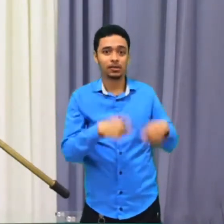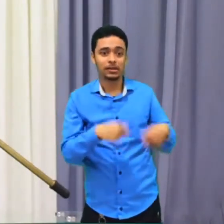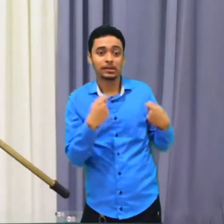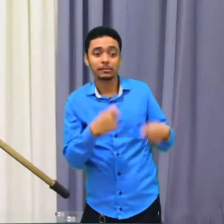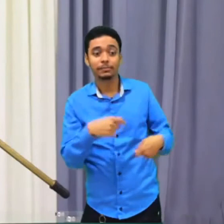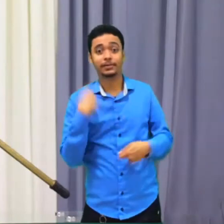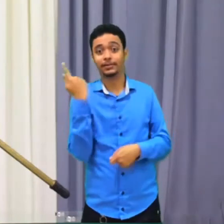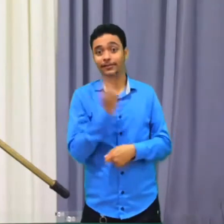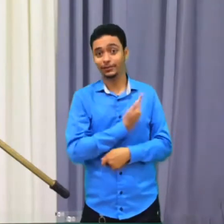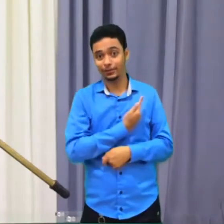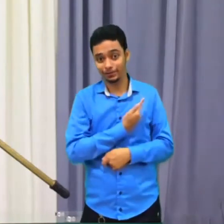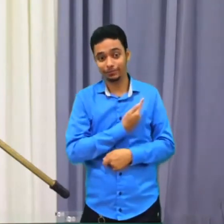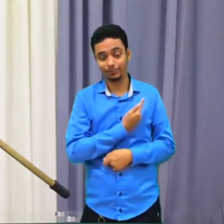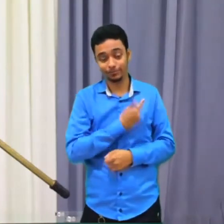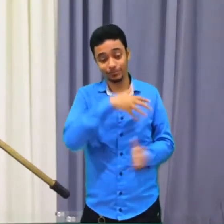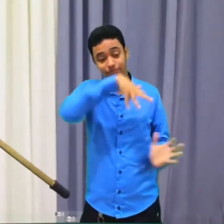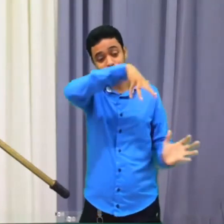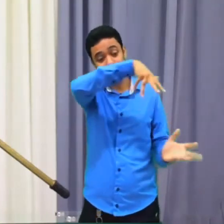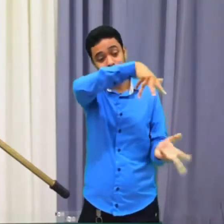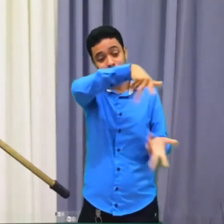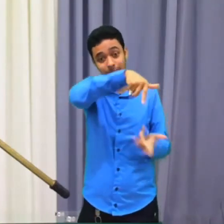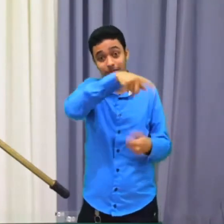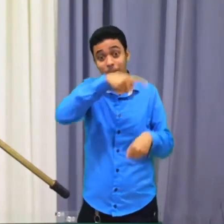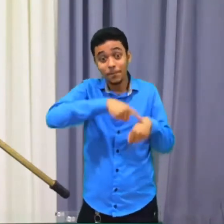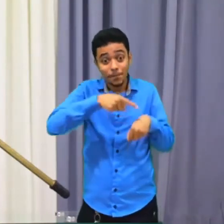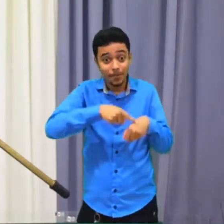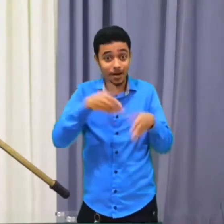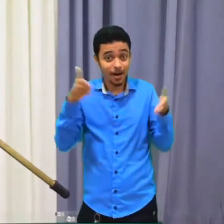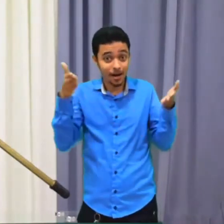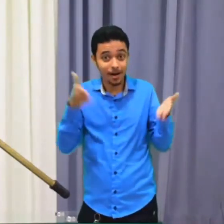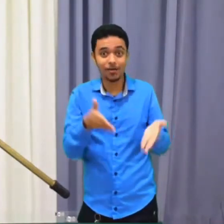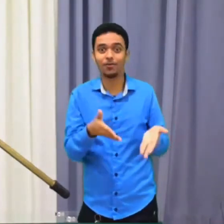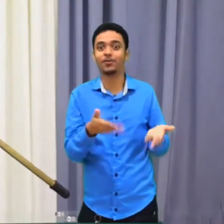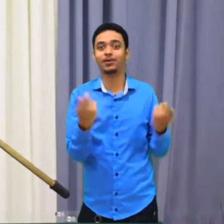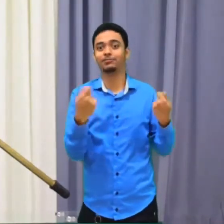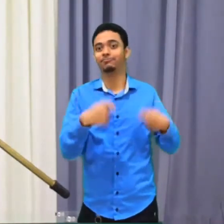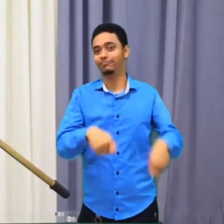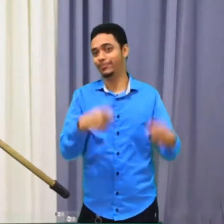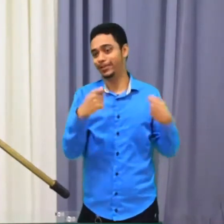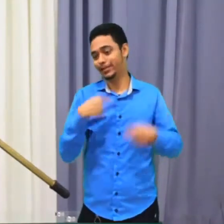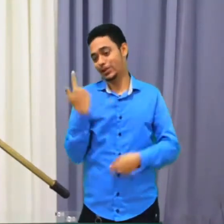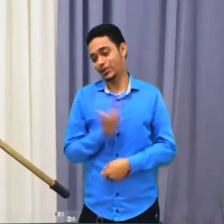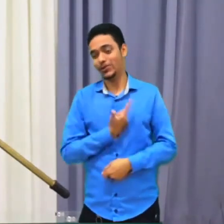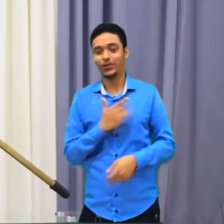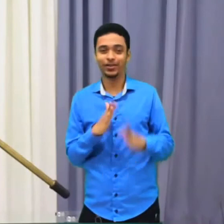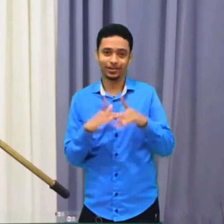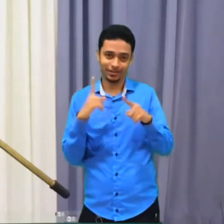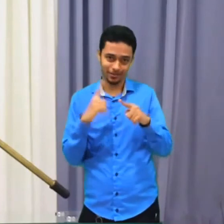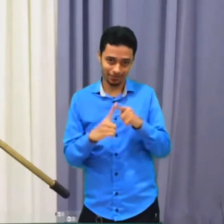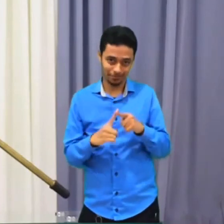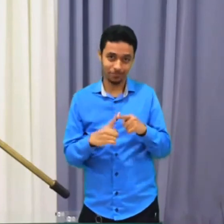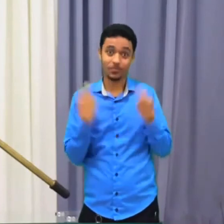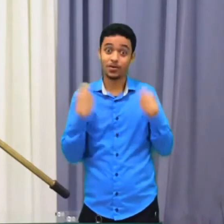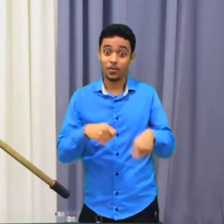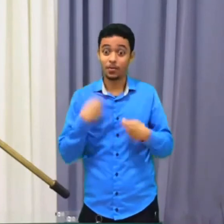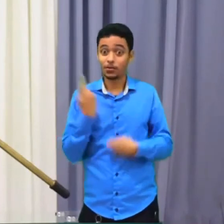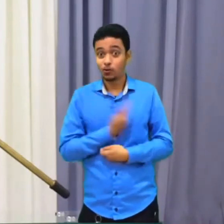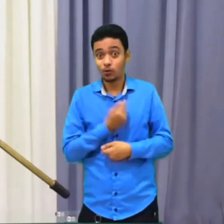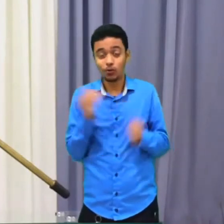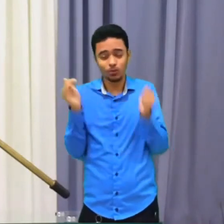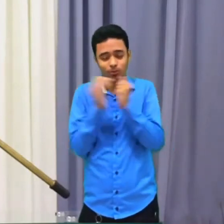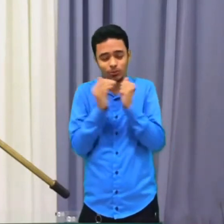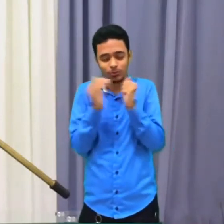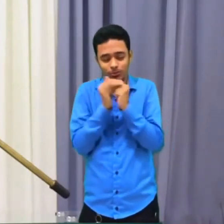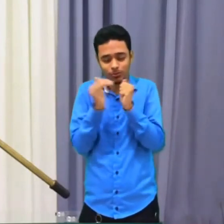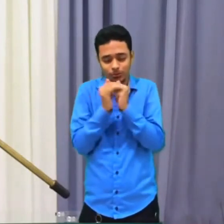de nós. O mundo está nesse momento mesmo precisando de nós, precisando que nós oremos